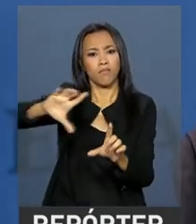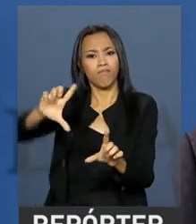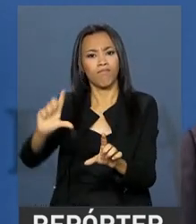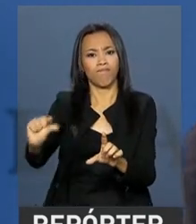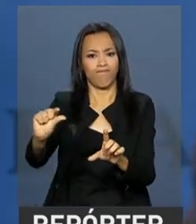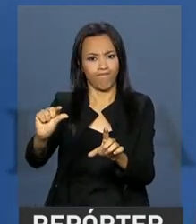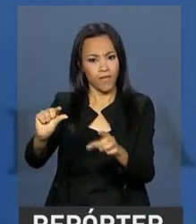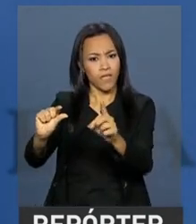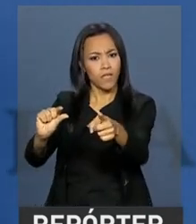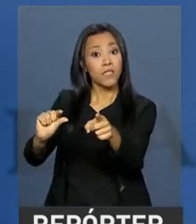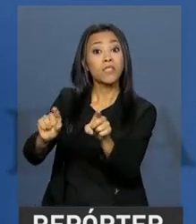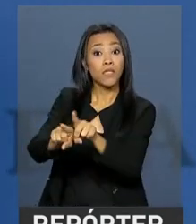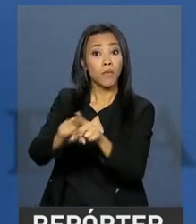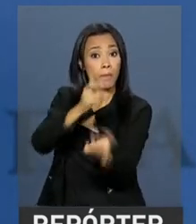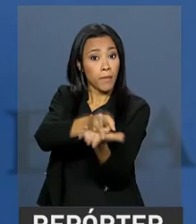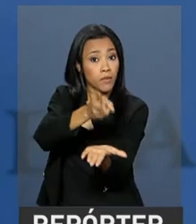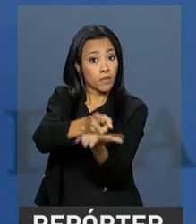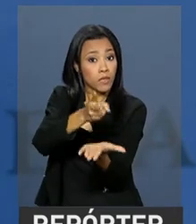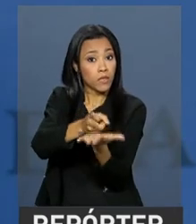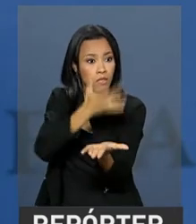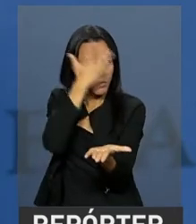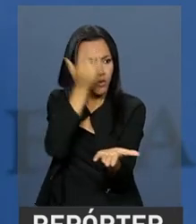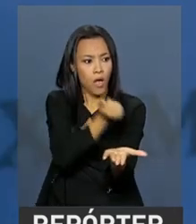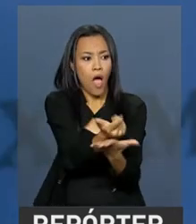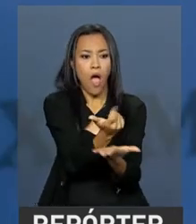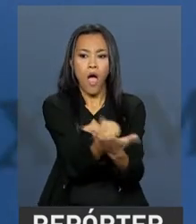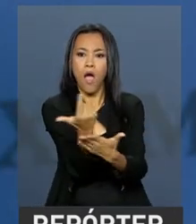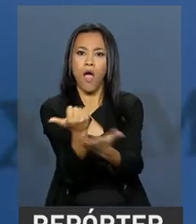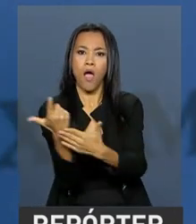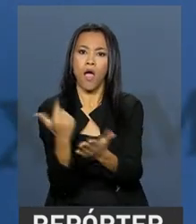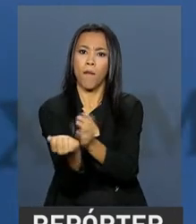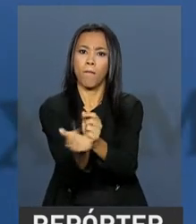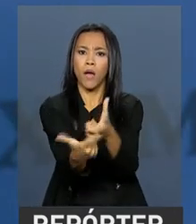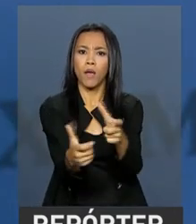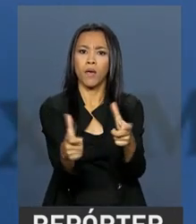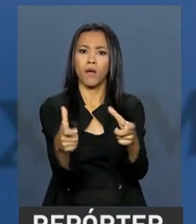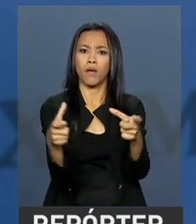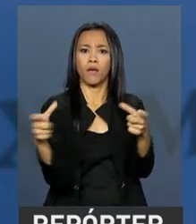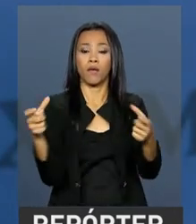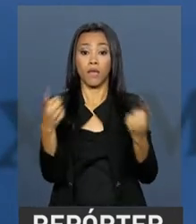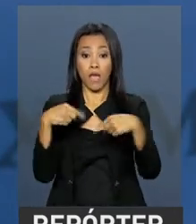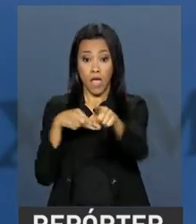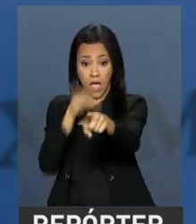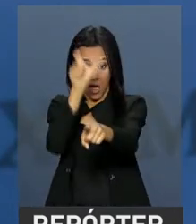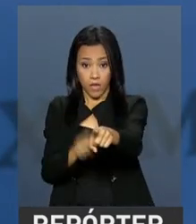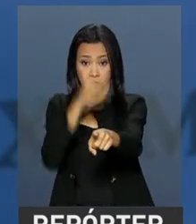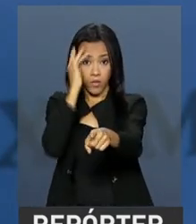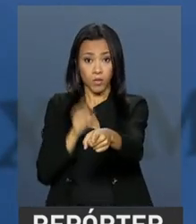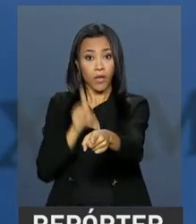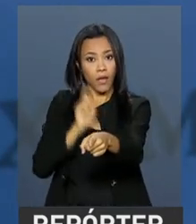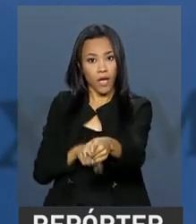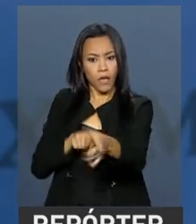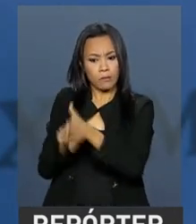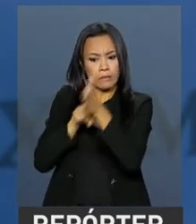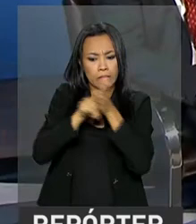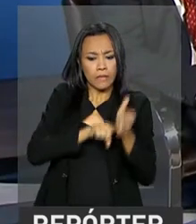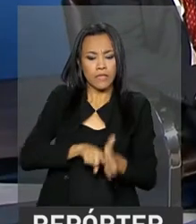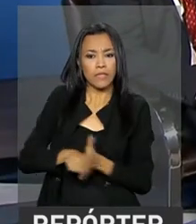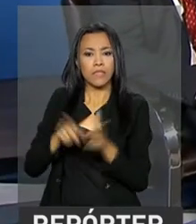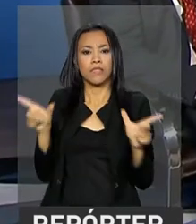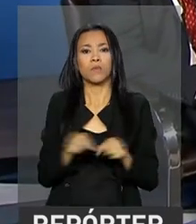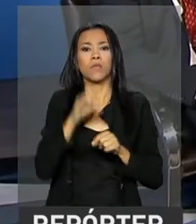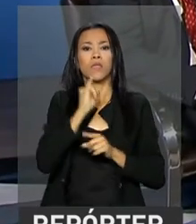própria manutenção do poder de compra das pessoas aumenta. Para esse especialista do IBGE, que também participou do debate,